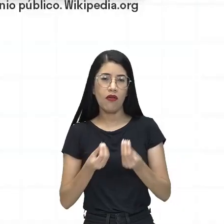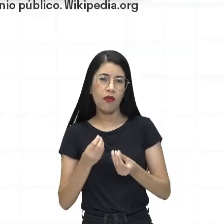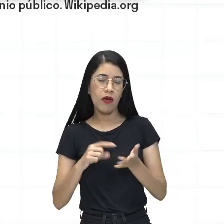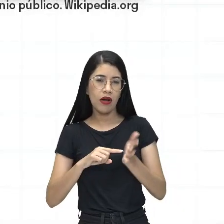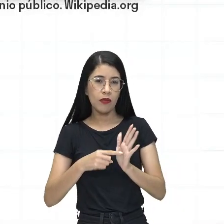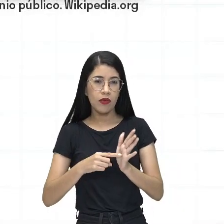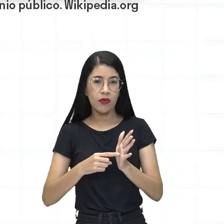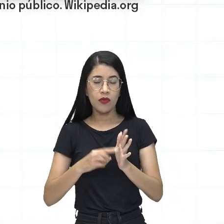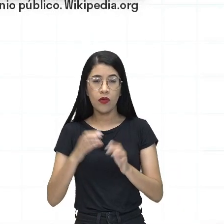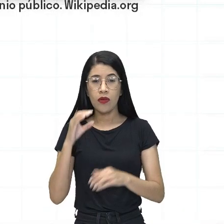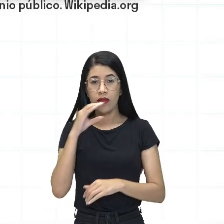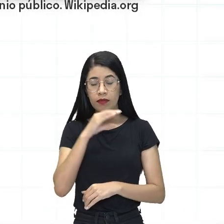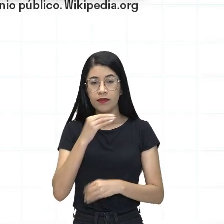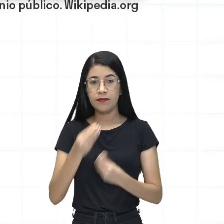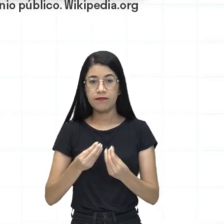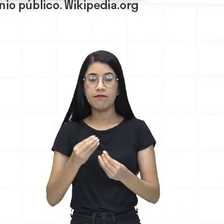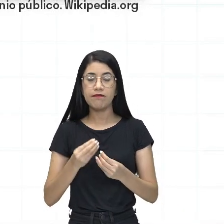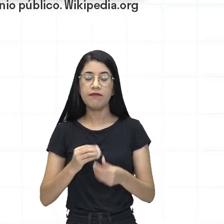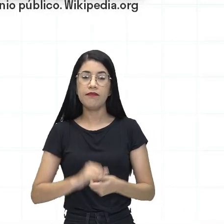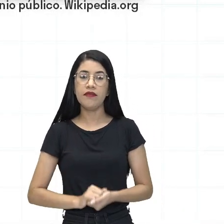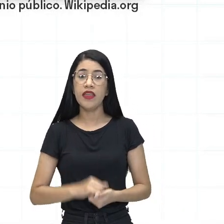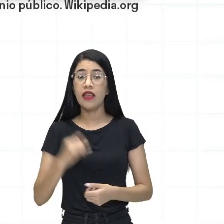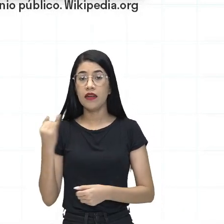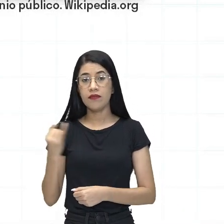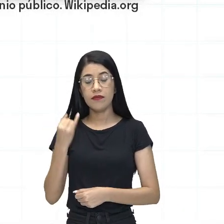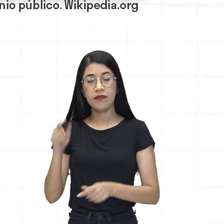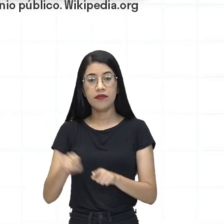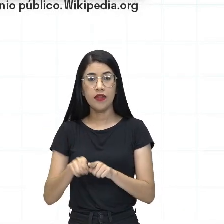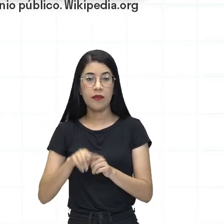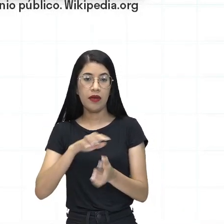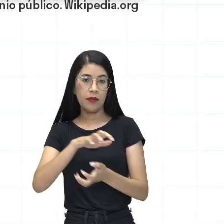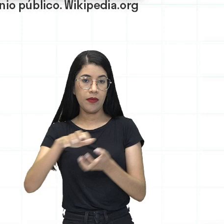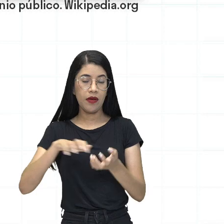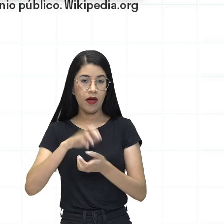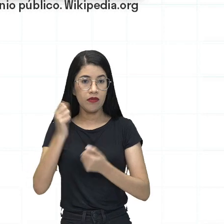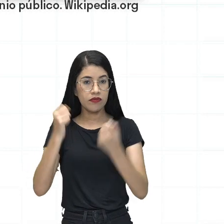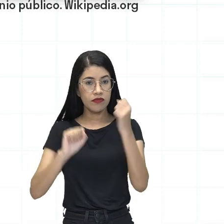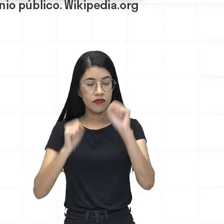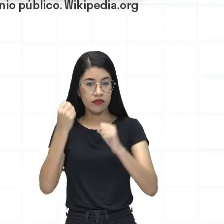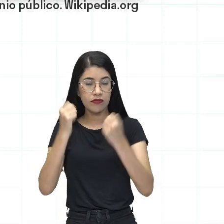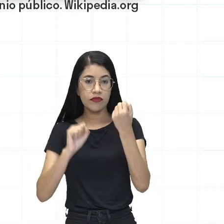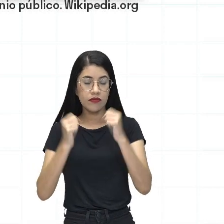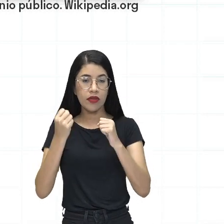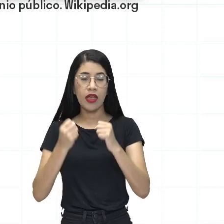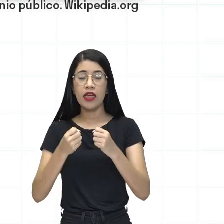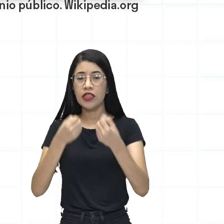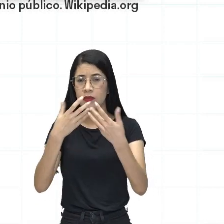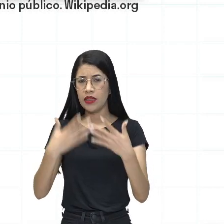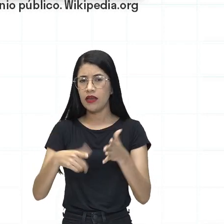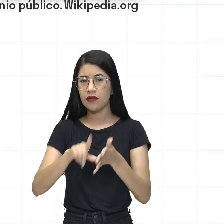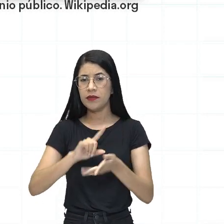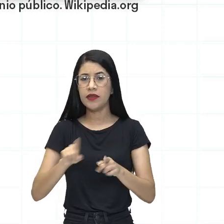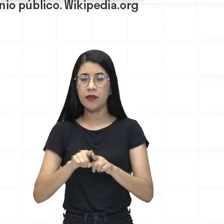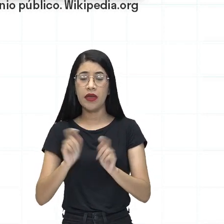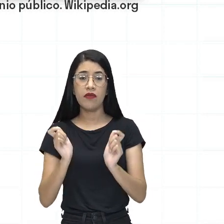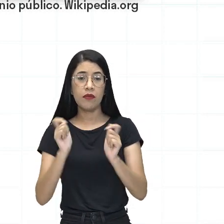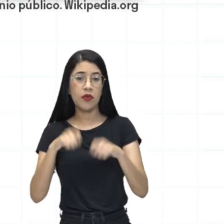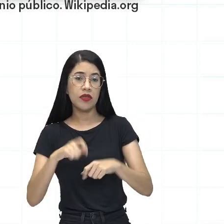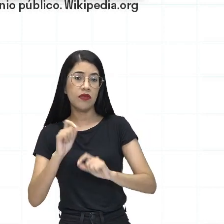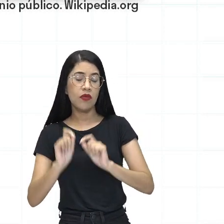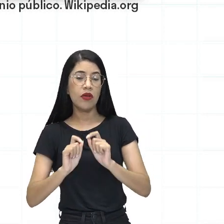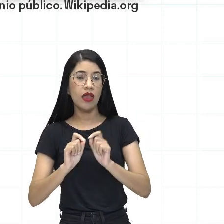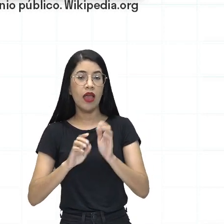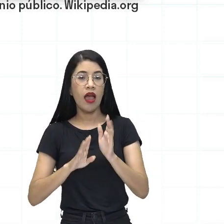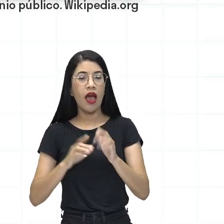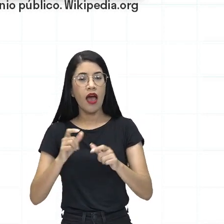a sua importância para a Revolução Industrial e, como já citei para vocês, elas permitiram aumentar